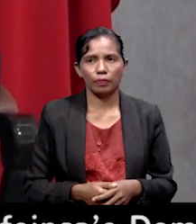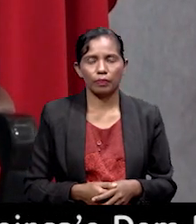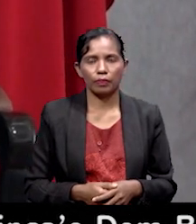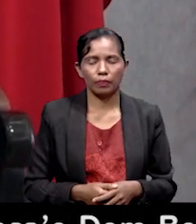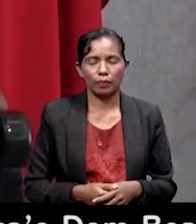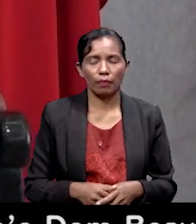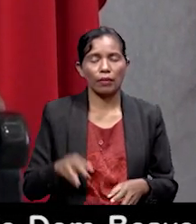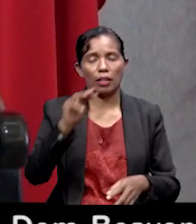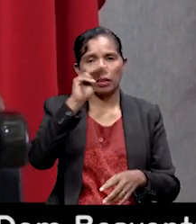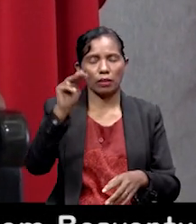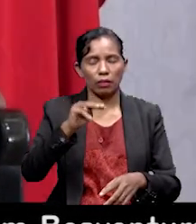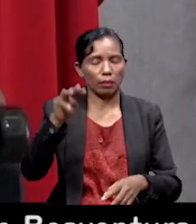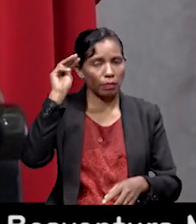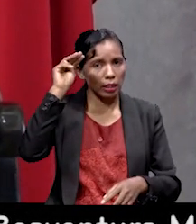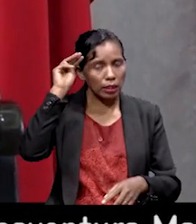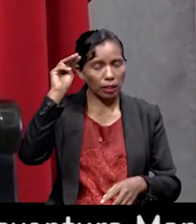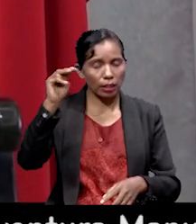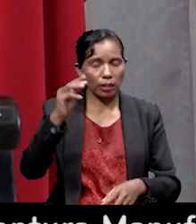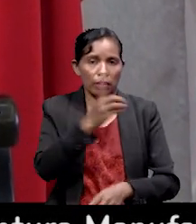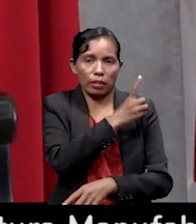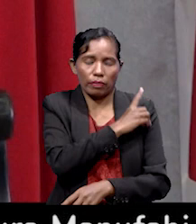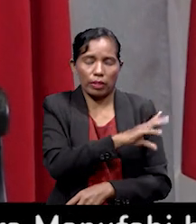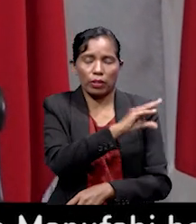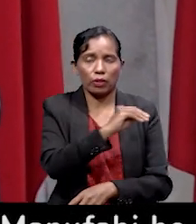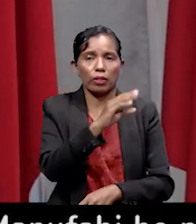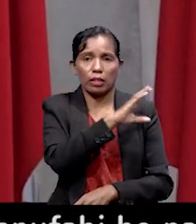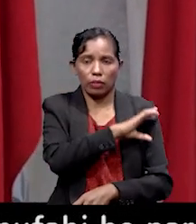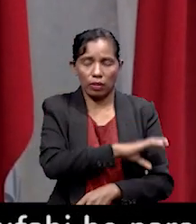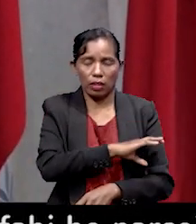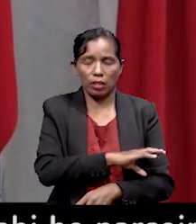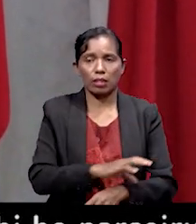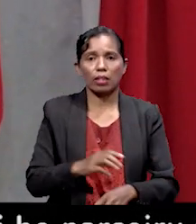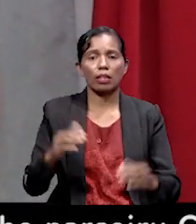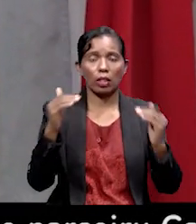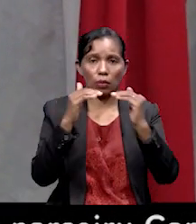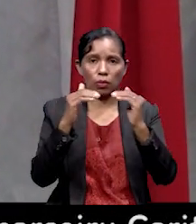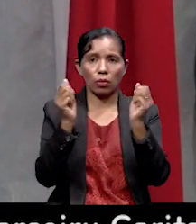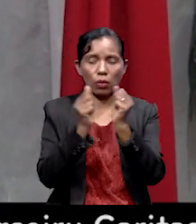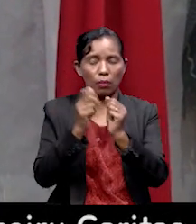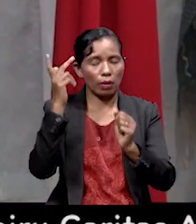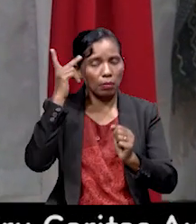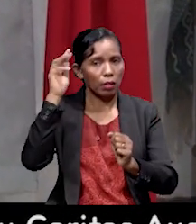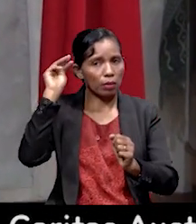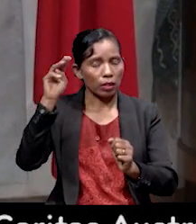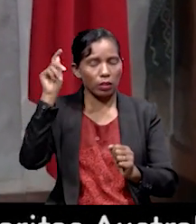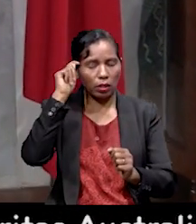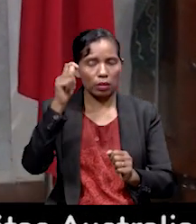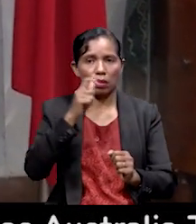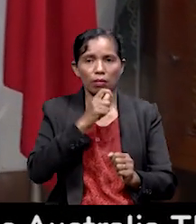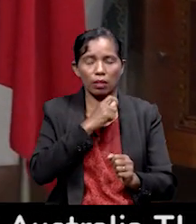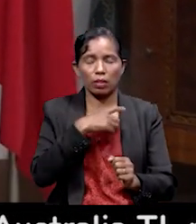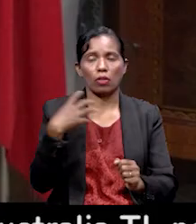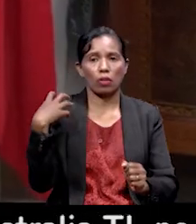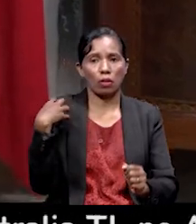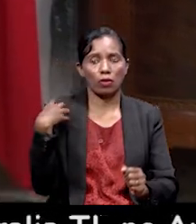E a segunda, né, Ministro da Defesa e Segurança, Filomeno Paixão de Jesus, ao encontro com o Primeiro-Ministro Taormatanrua e a residência Farol dele,